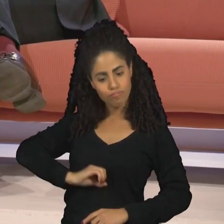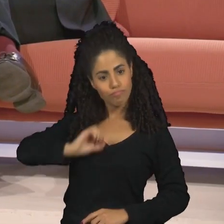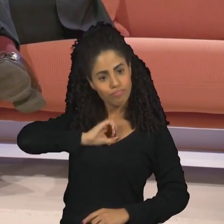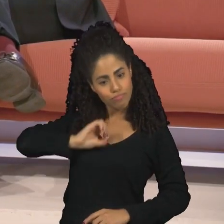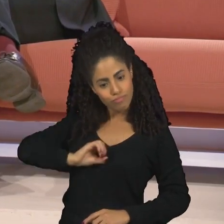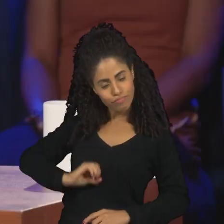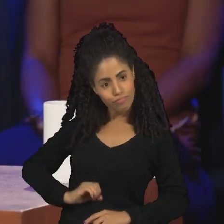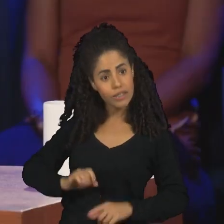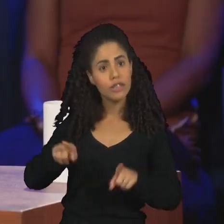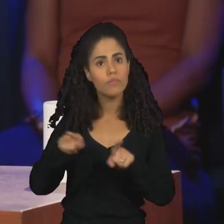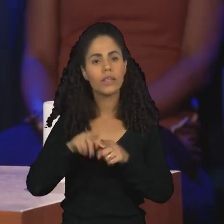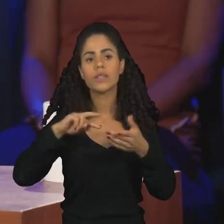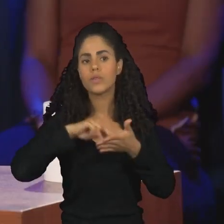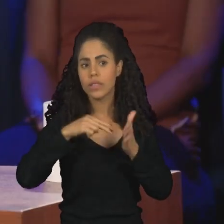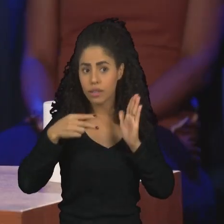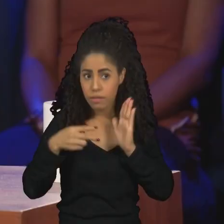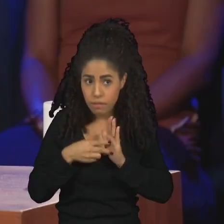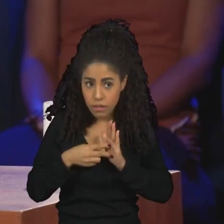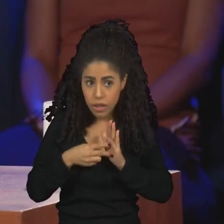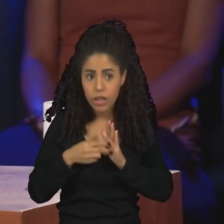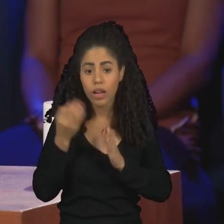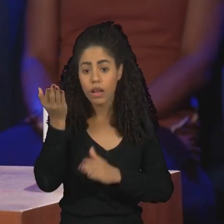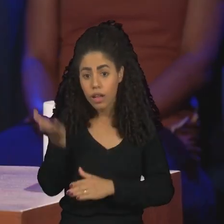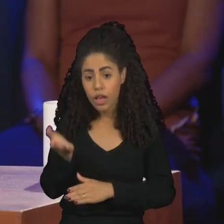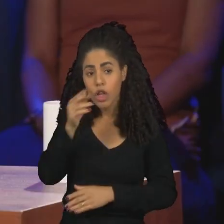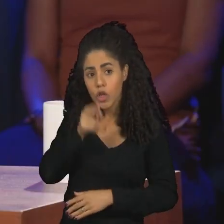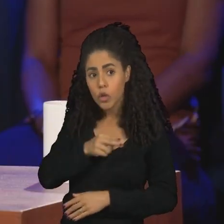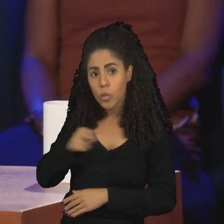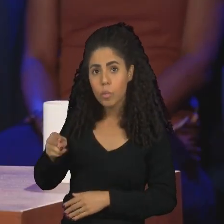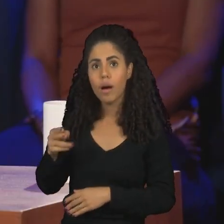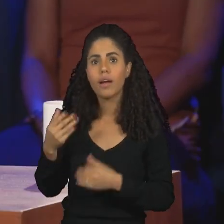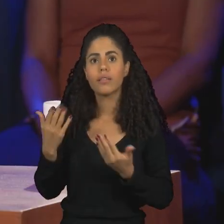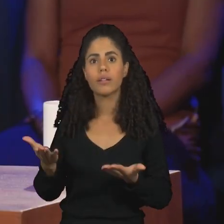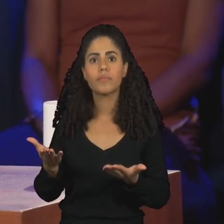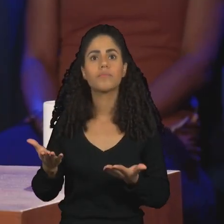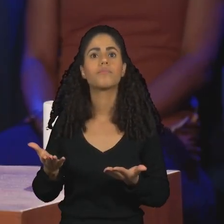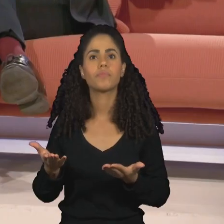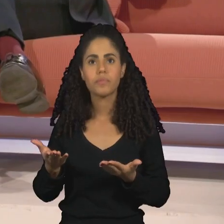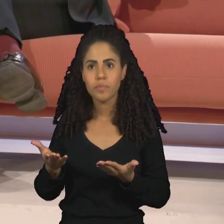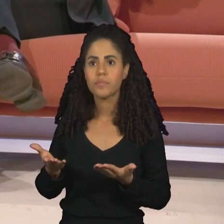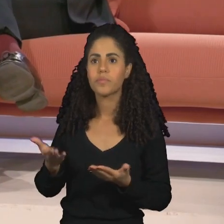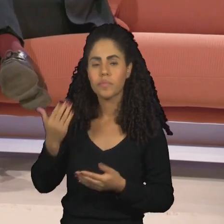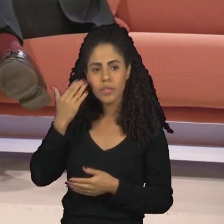isso significa, André, que o padre... Cada vez ele vai ter mais medo de mim.